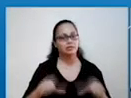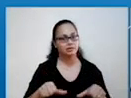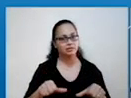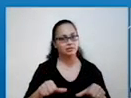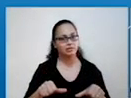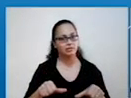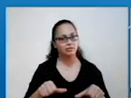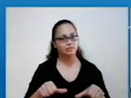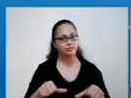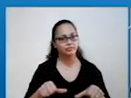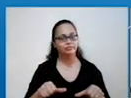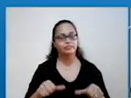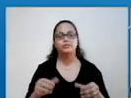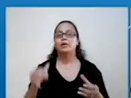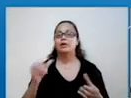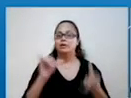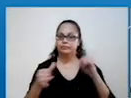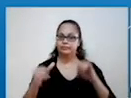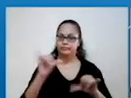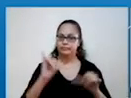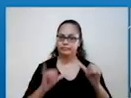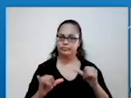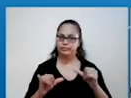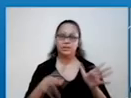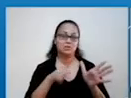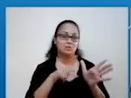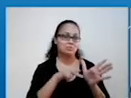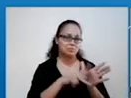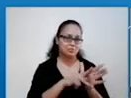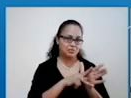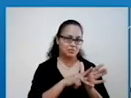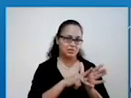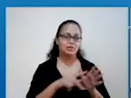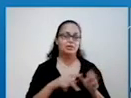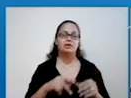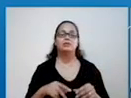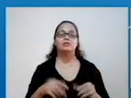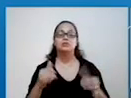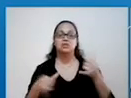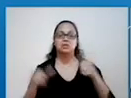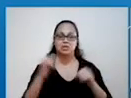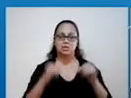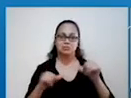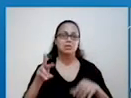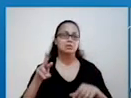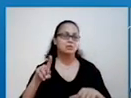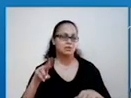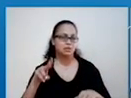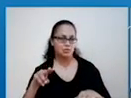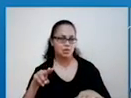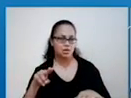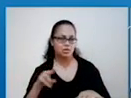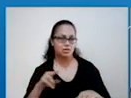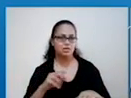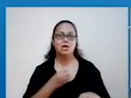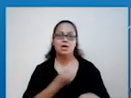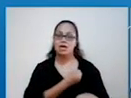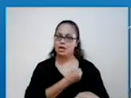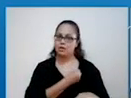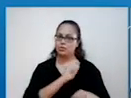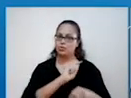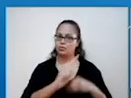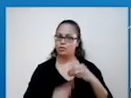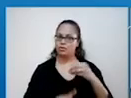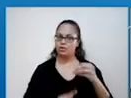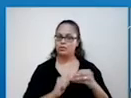químico, apresentam propriedades químicas iguais, pois elas são determinadas pelo número atômico e não pelo número